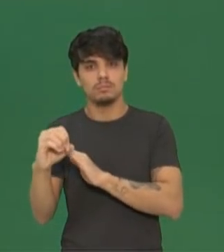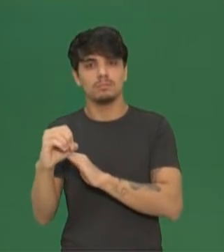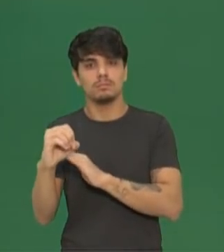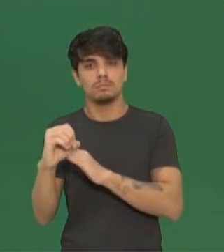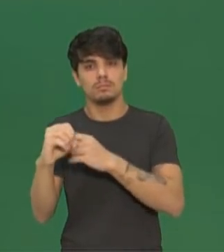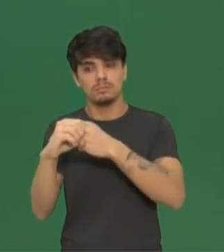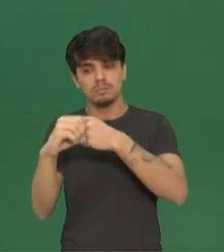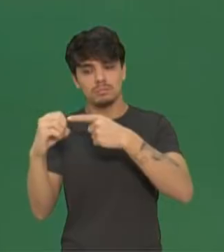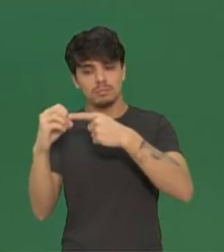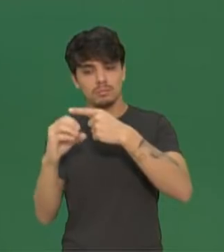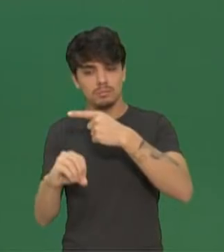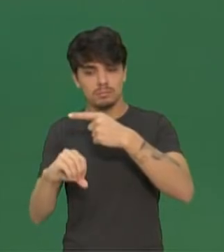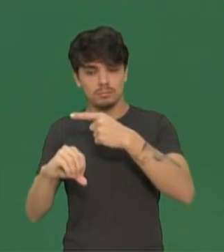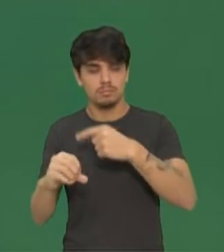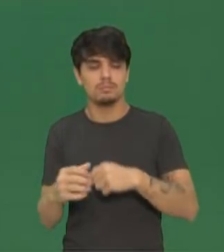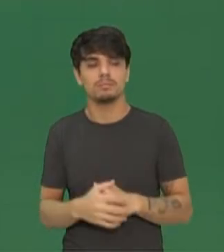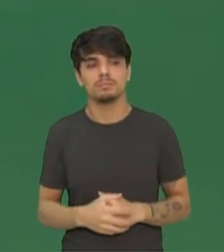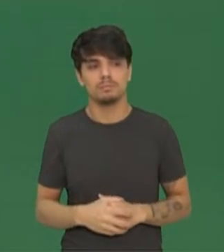9.